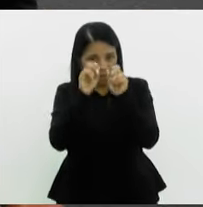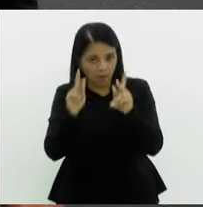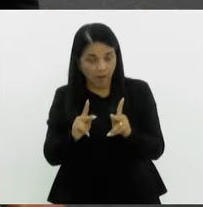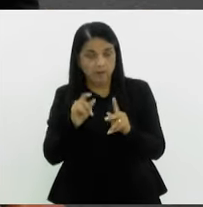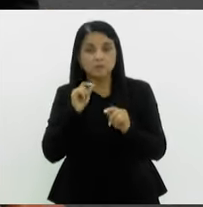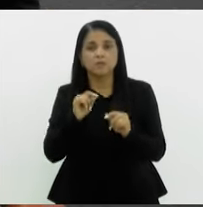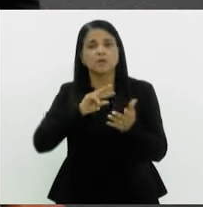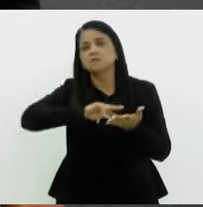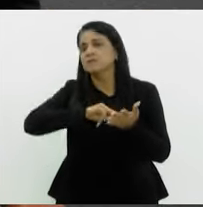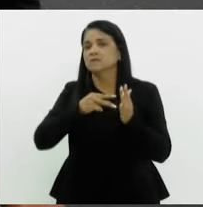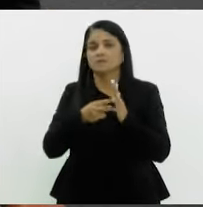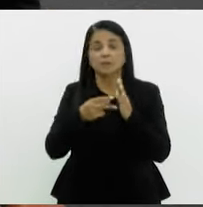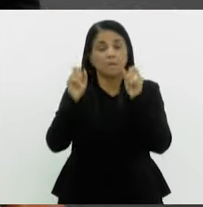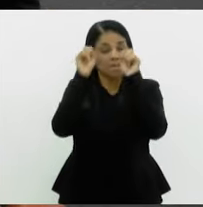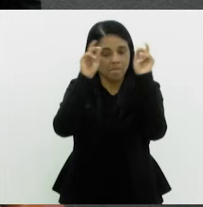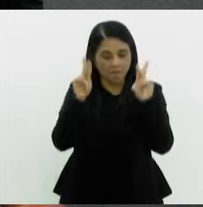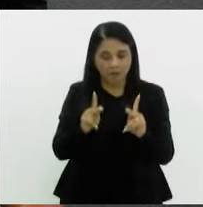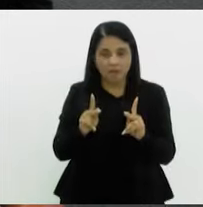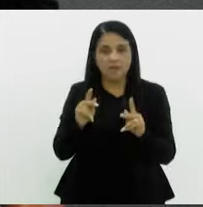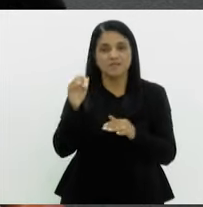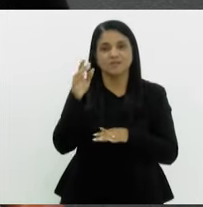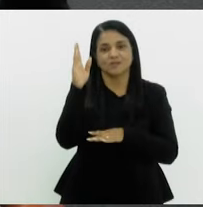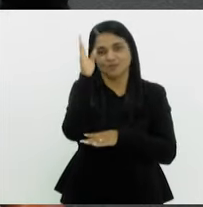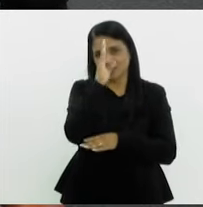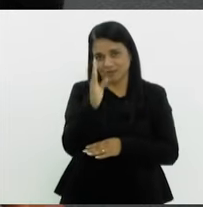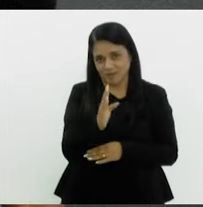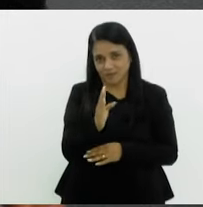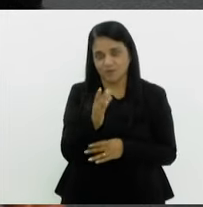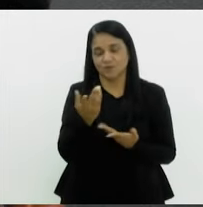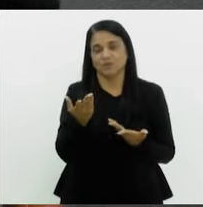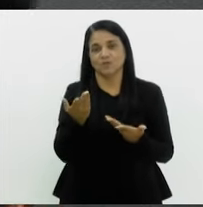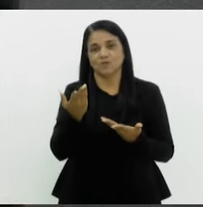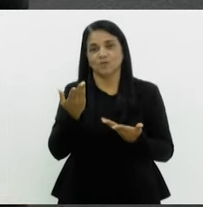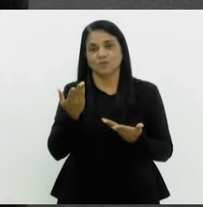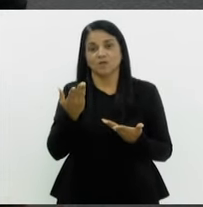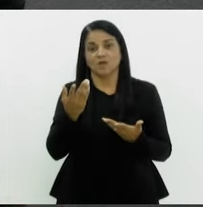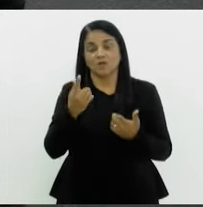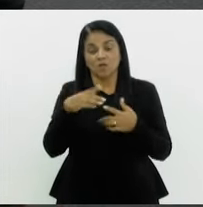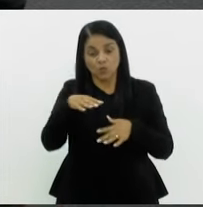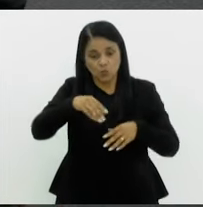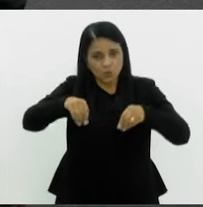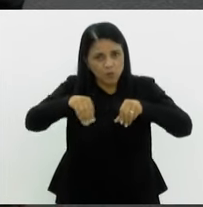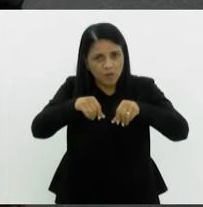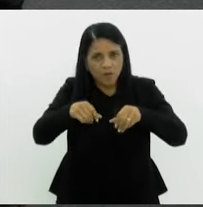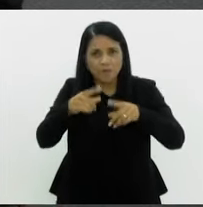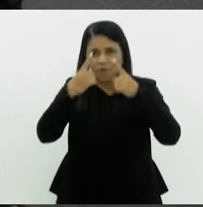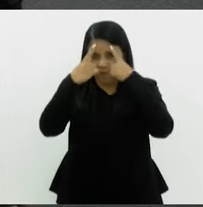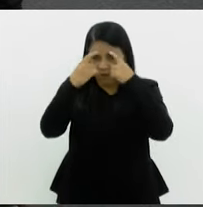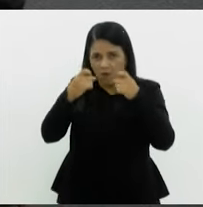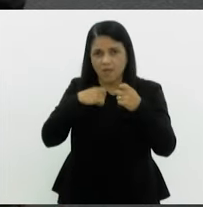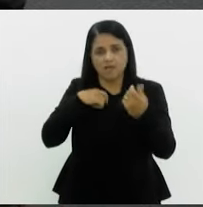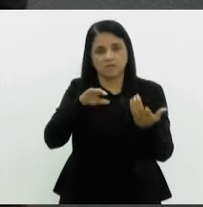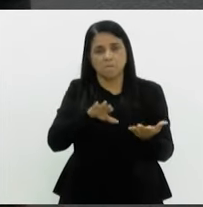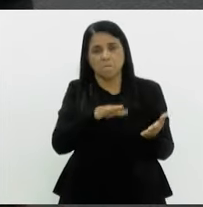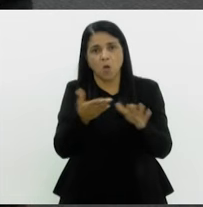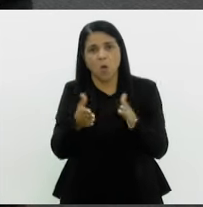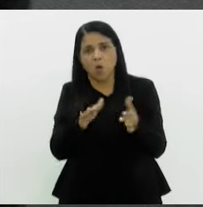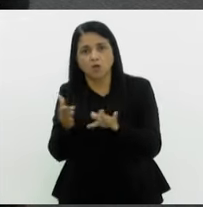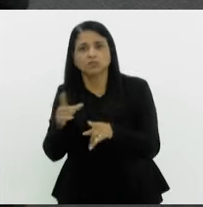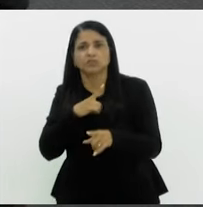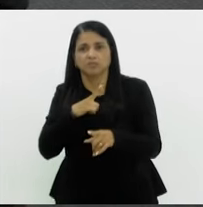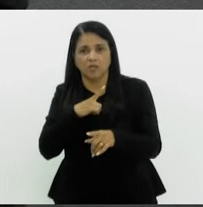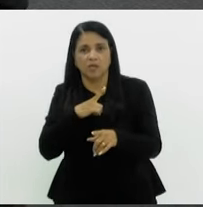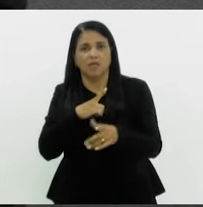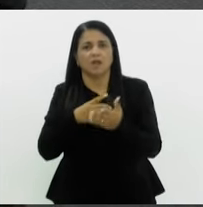harmônico, menos violento. Quanta violência tem no campo? Muita violência, mortandade, né?